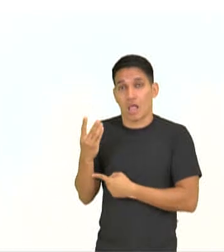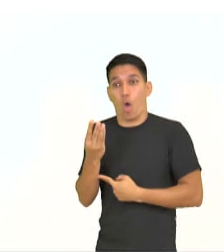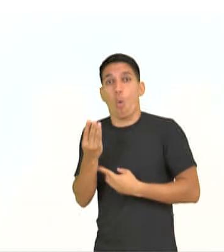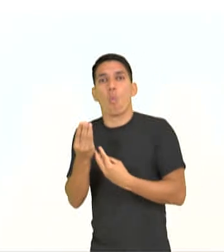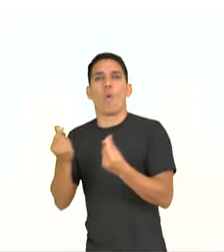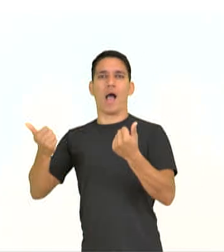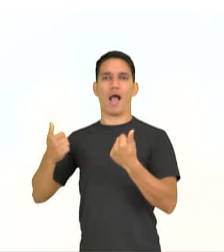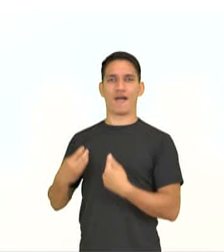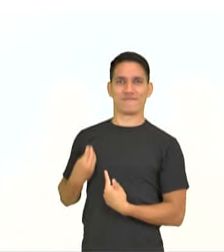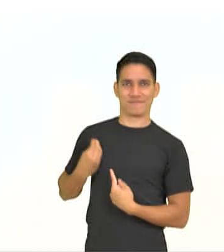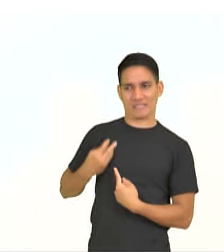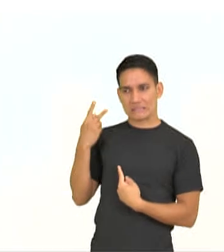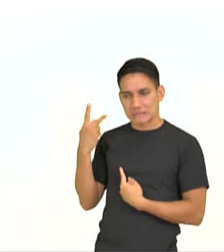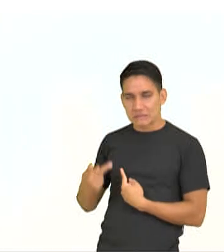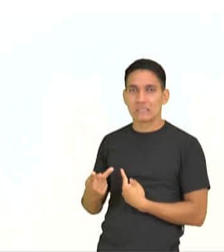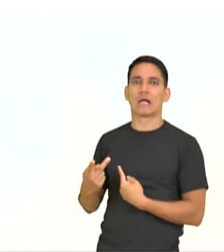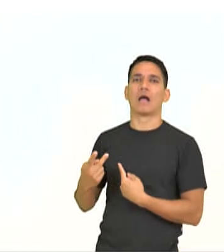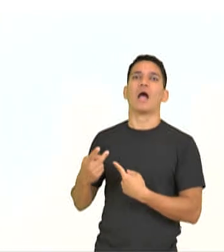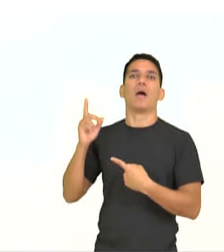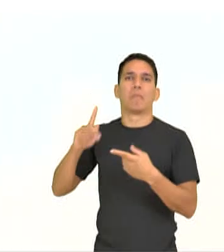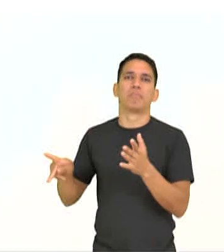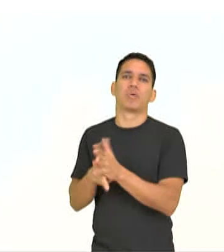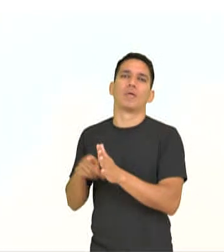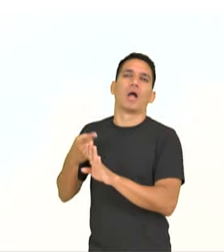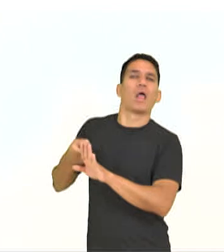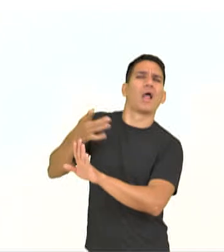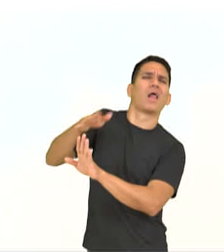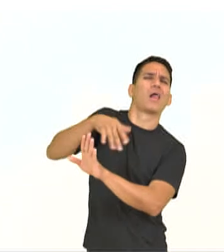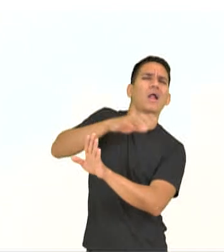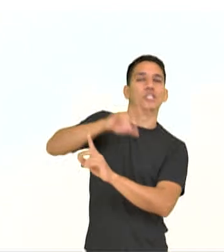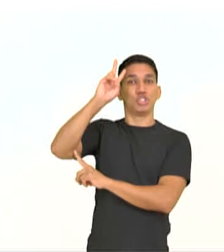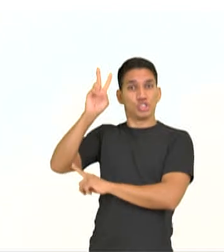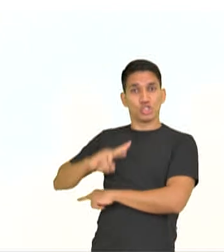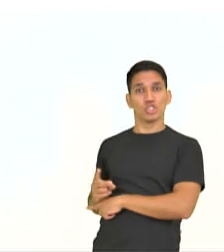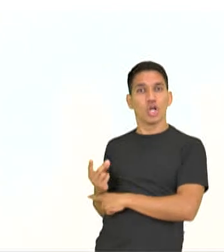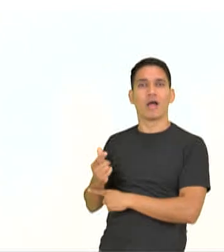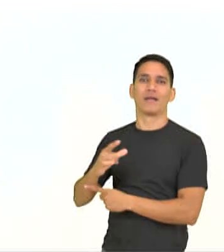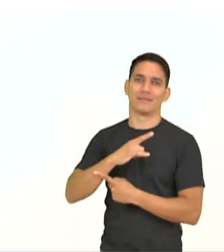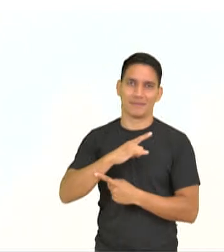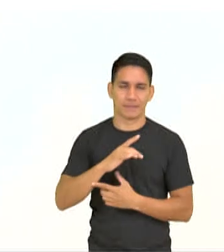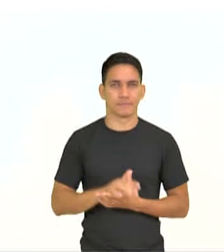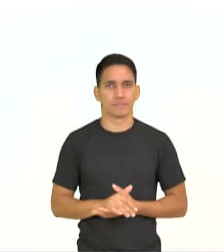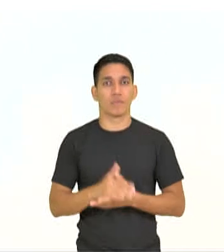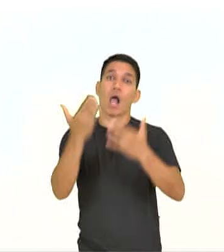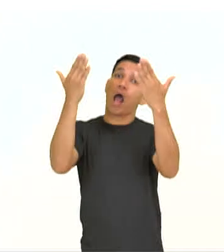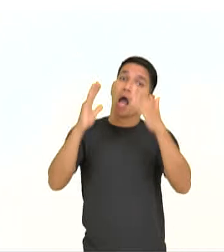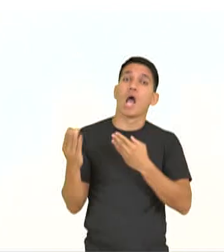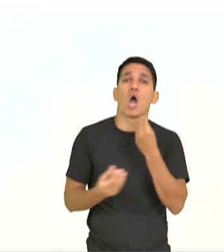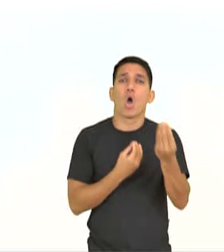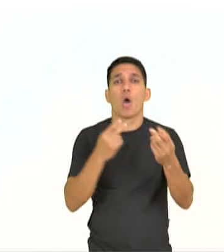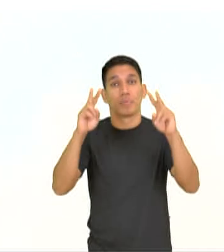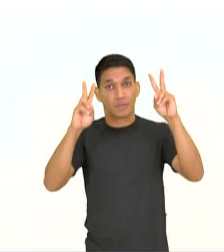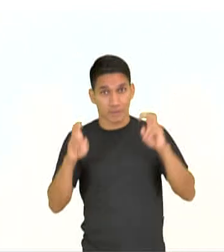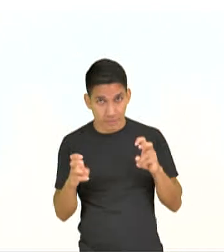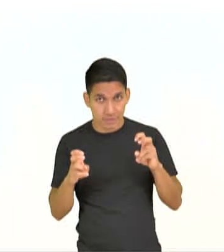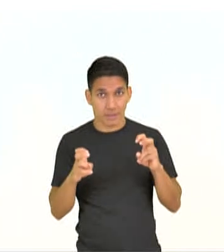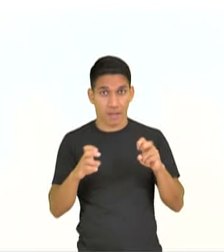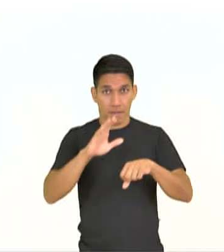vida, muitas vezes, traz raízes históricas. Vamos analisar com o tema da aula, como as migrações